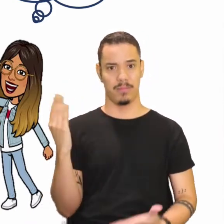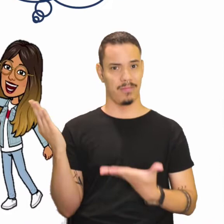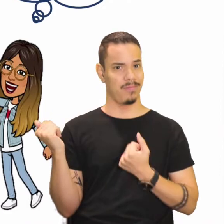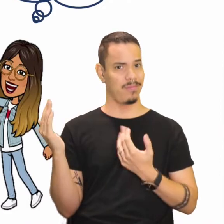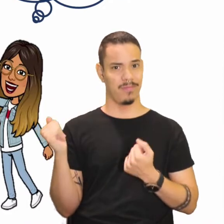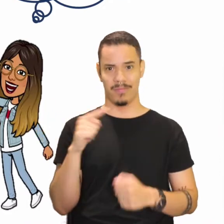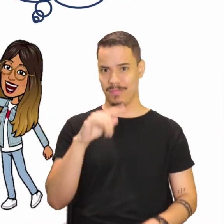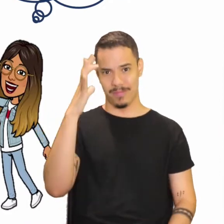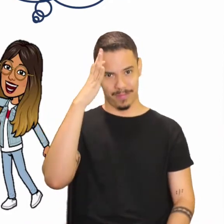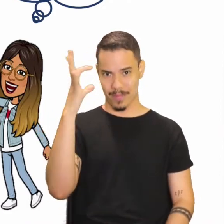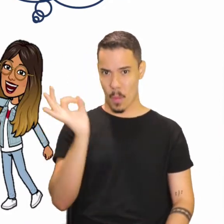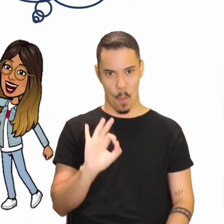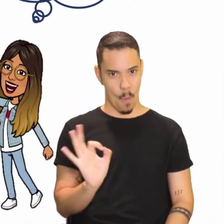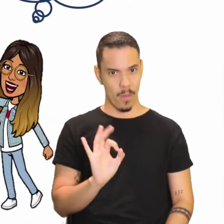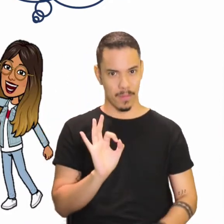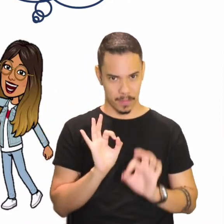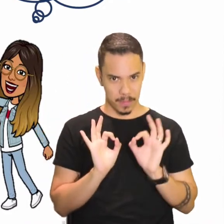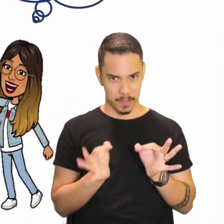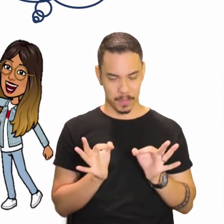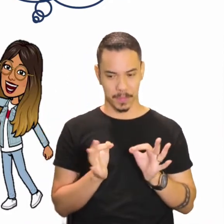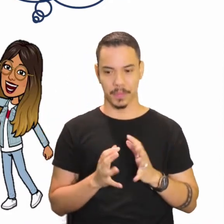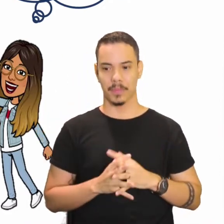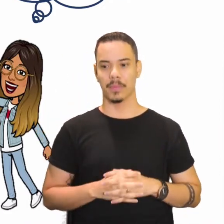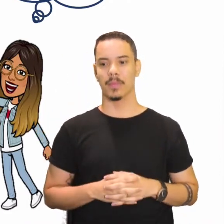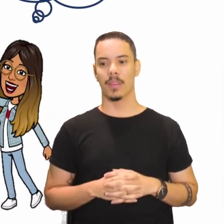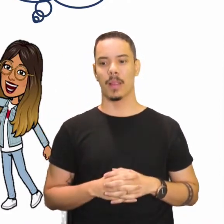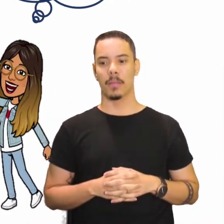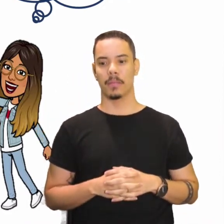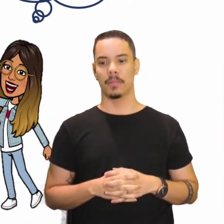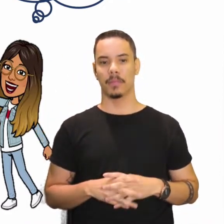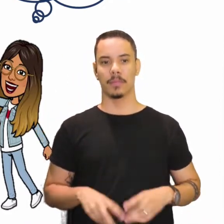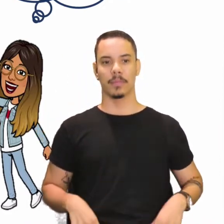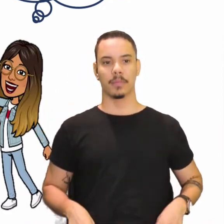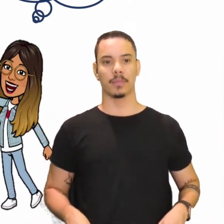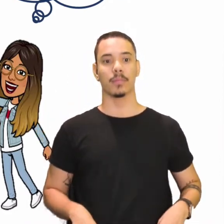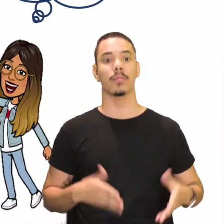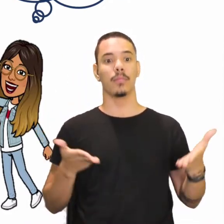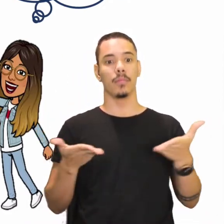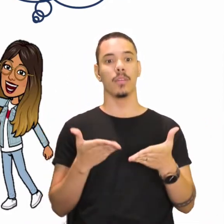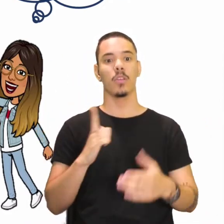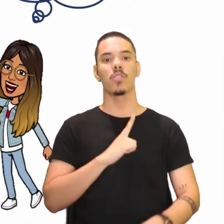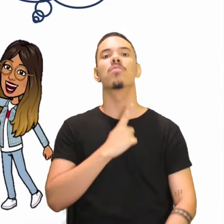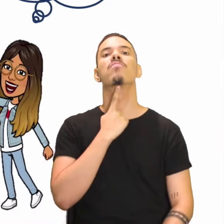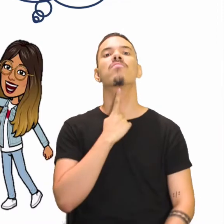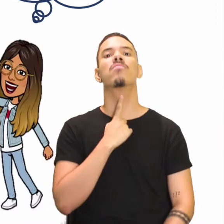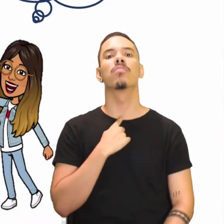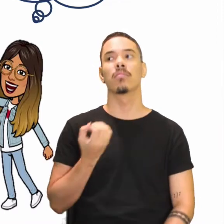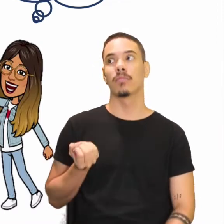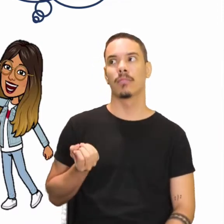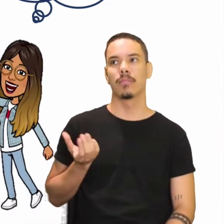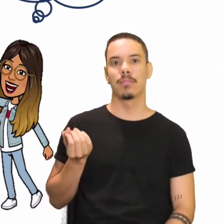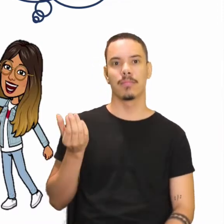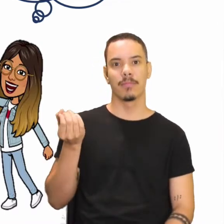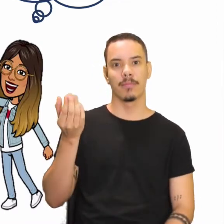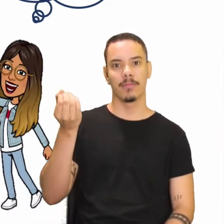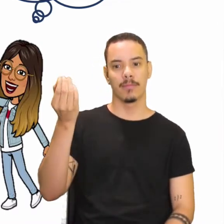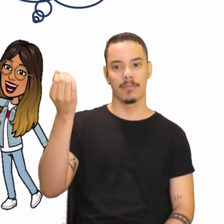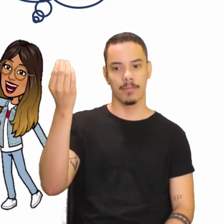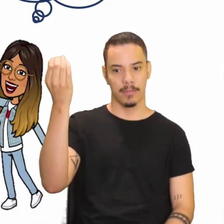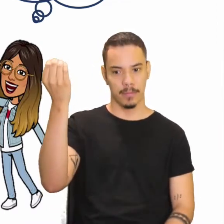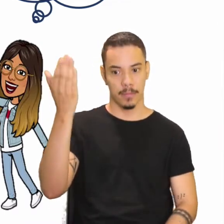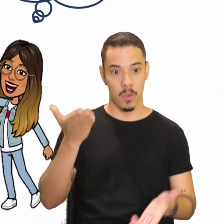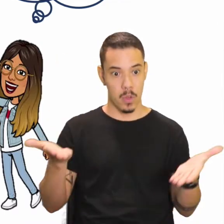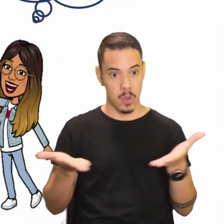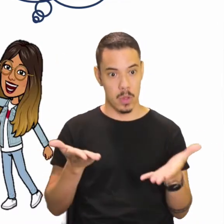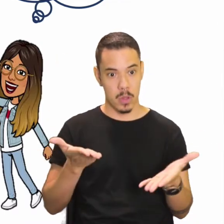estão entendendo. Então, vamos lá. Hoje eu estou com vontade de viajar. Ó,